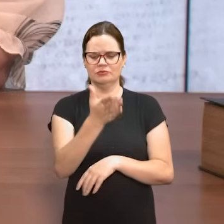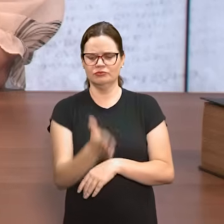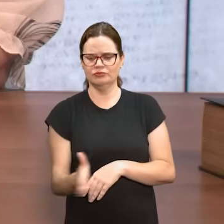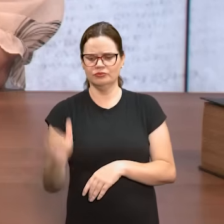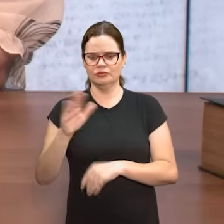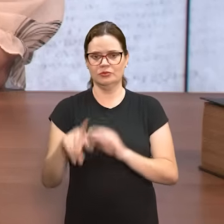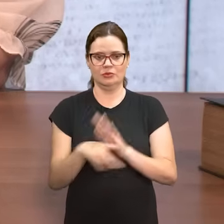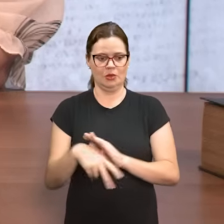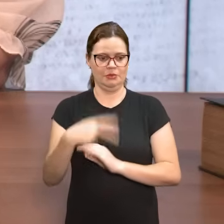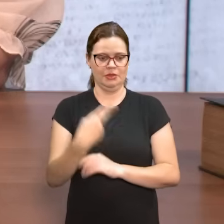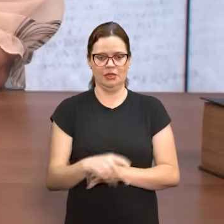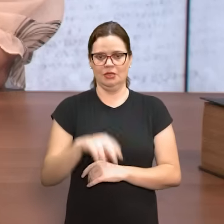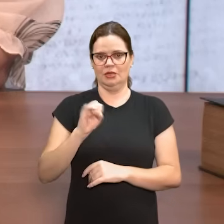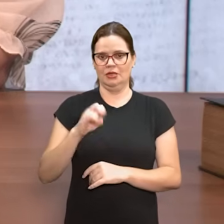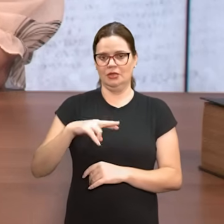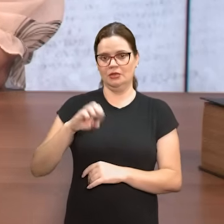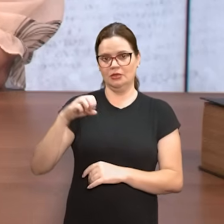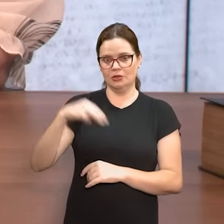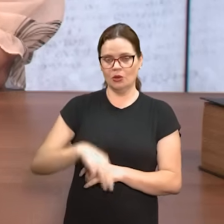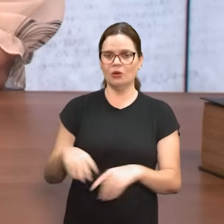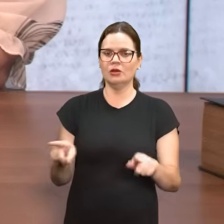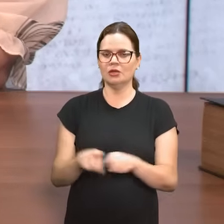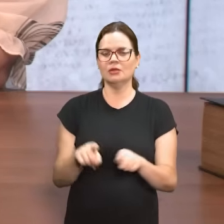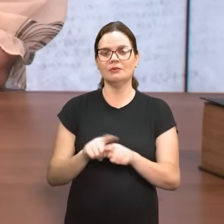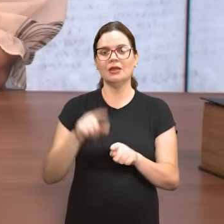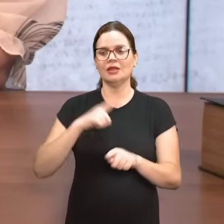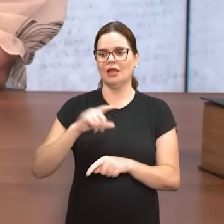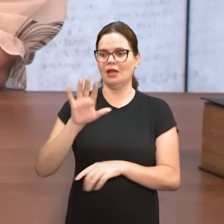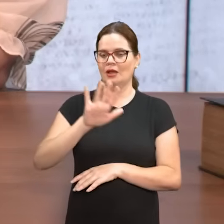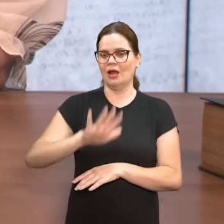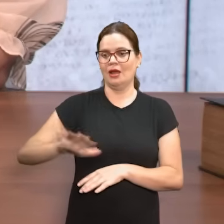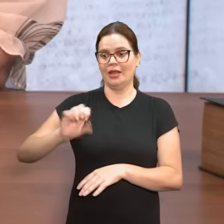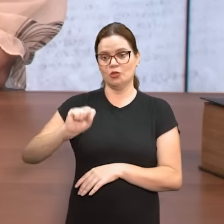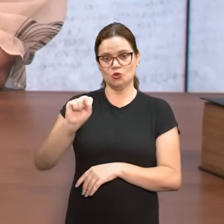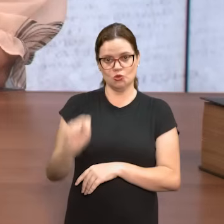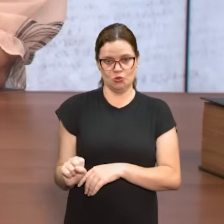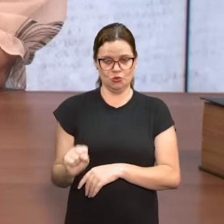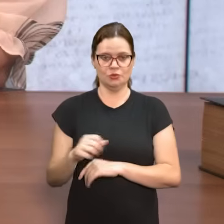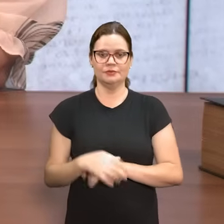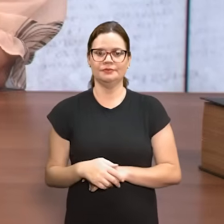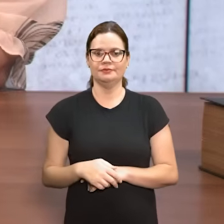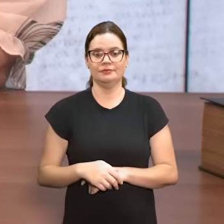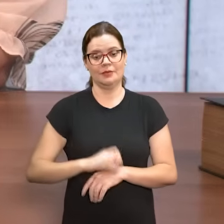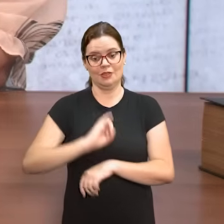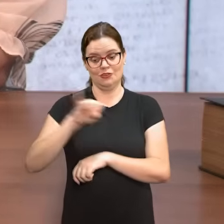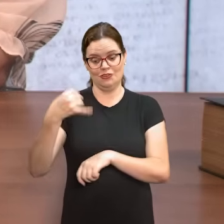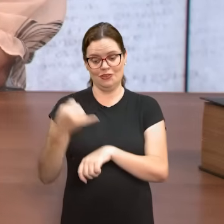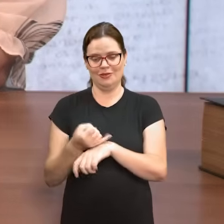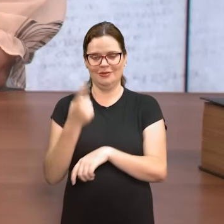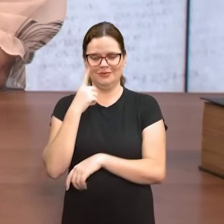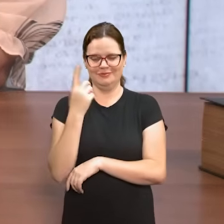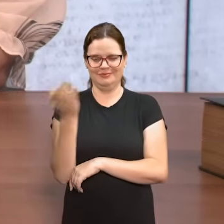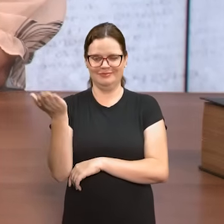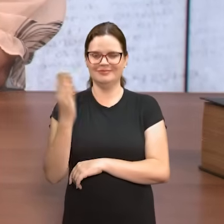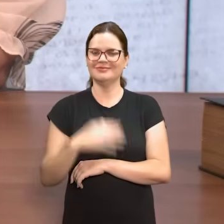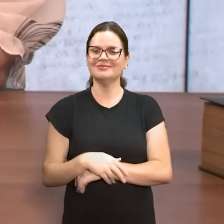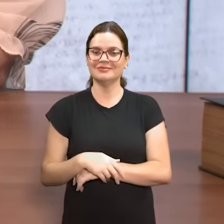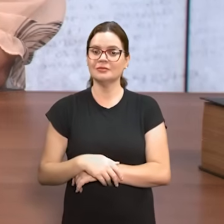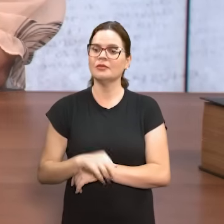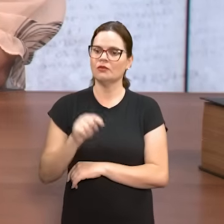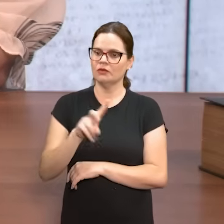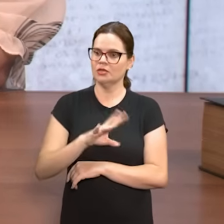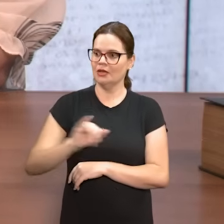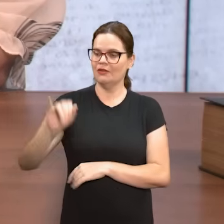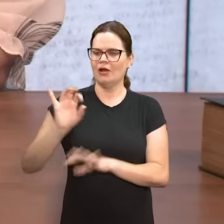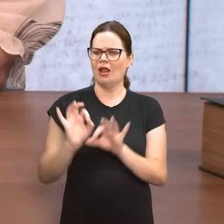de Inom, da banda dos Jebuseus do sul. Esta é Jerusalém. E subirá este